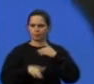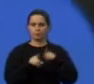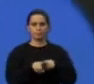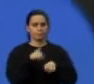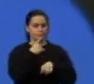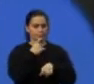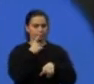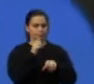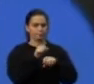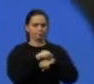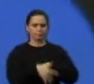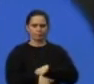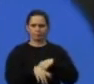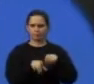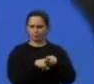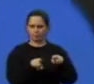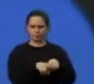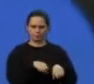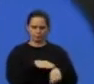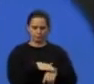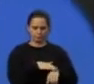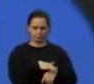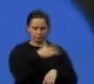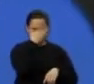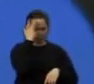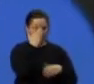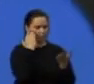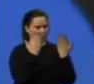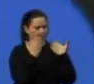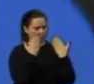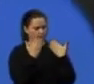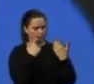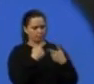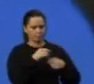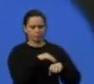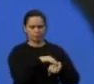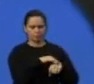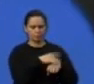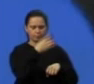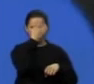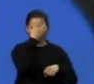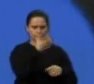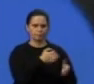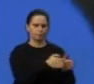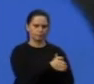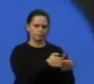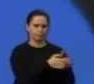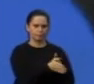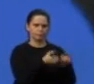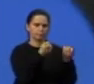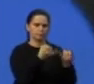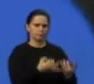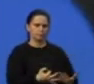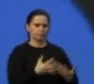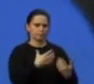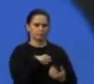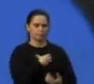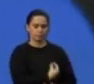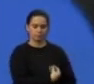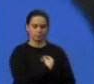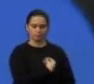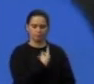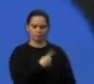sangramento. Conversar com a vítima, avaliando o seu estado de consciência. Orientar e informar quanto ao seu estado